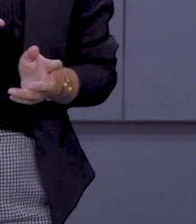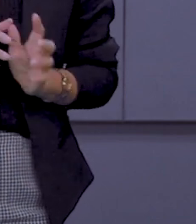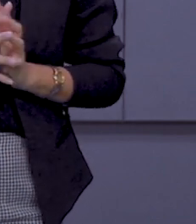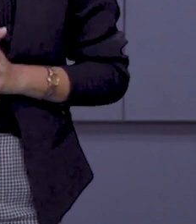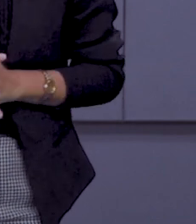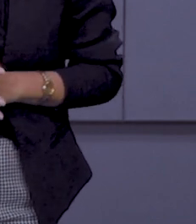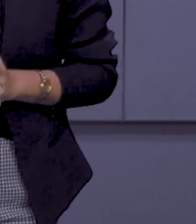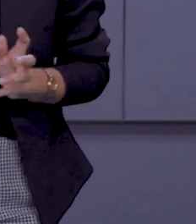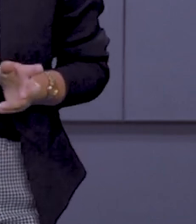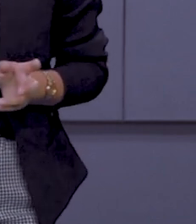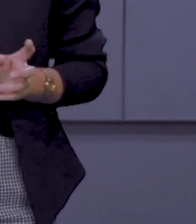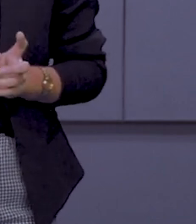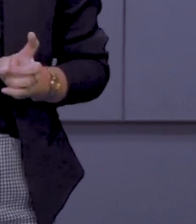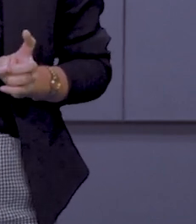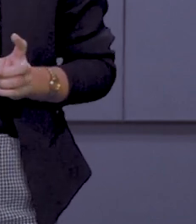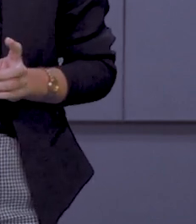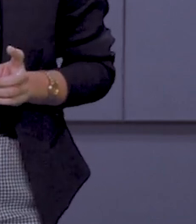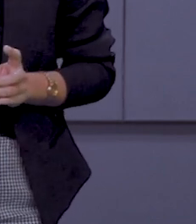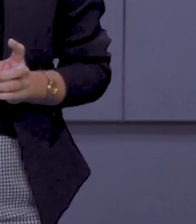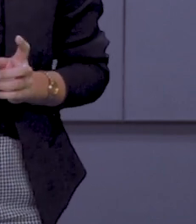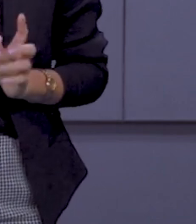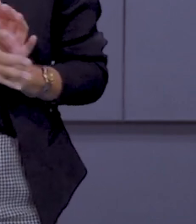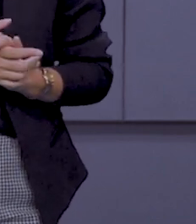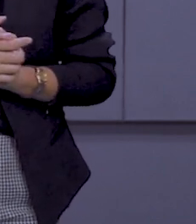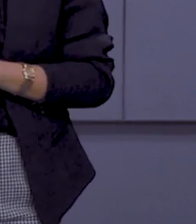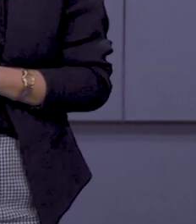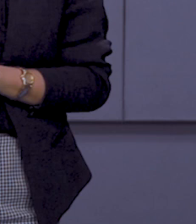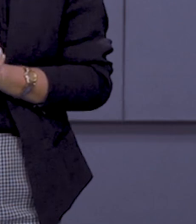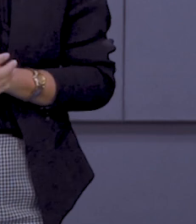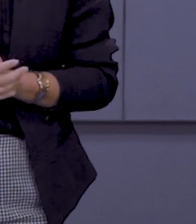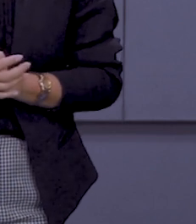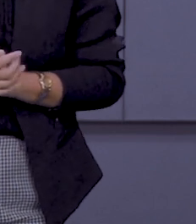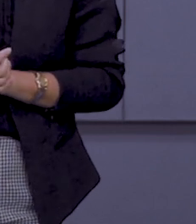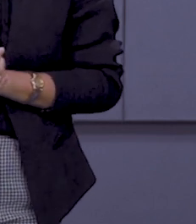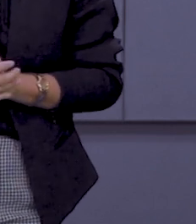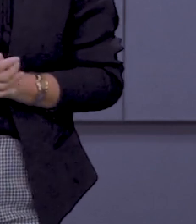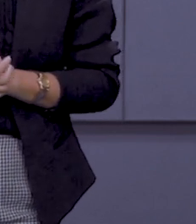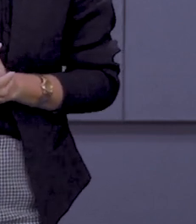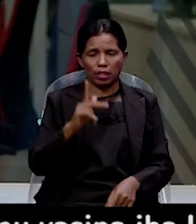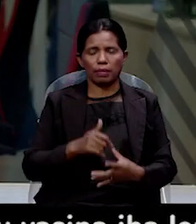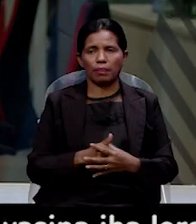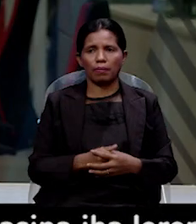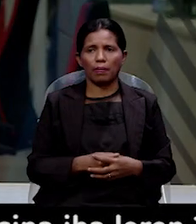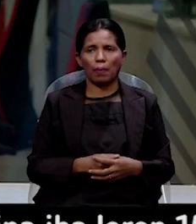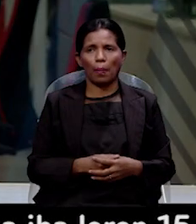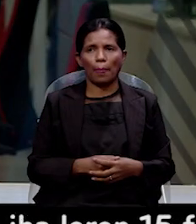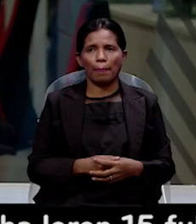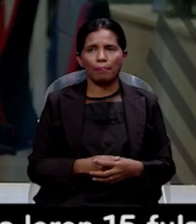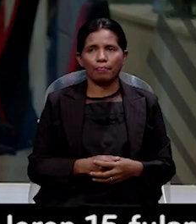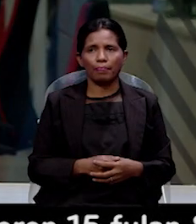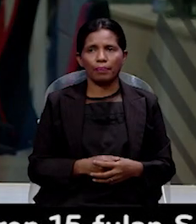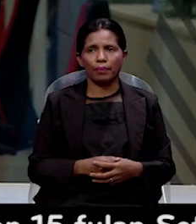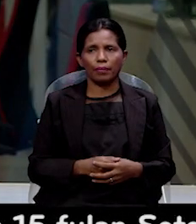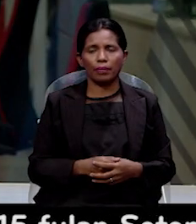Kita halua, subscribe, no hane yang butang notifikasaun atau nunei tabo sirala-bela kong informasaun fong usiami. Sociedade